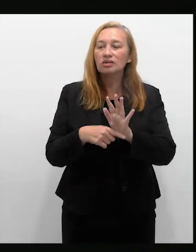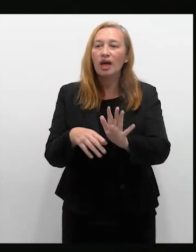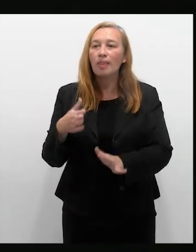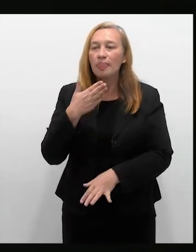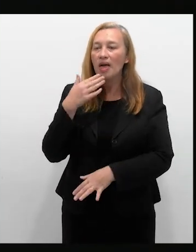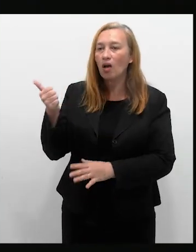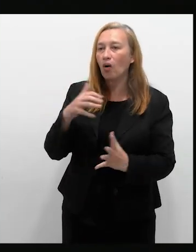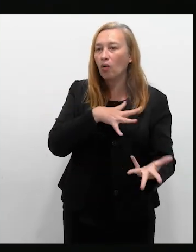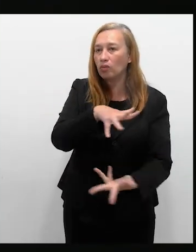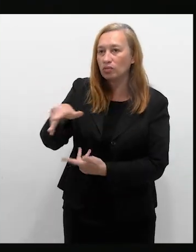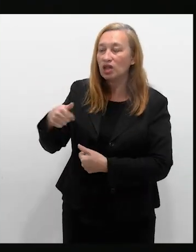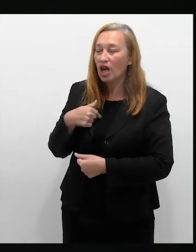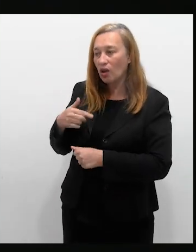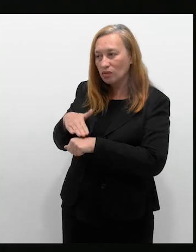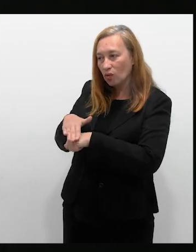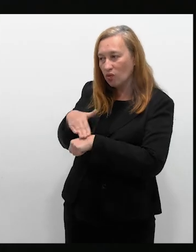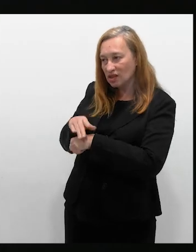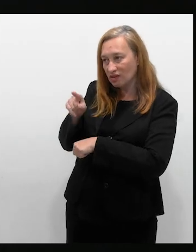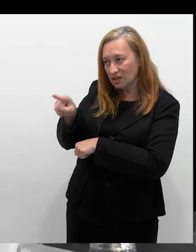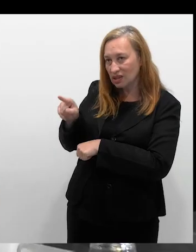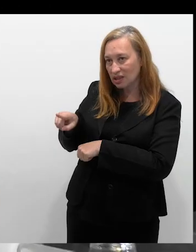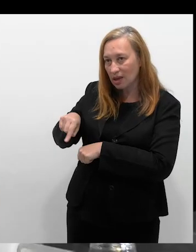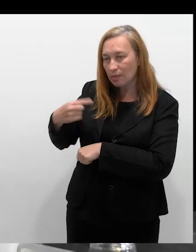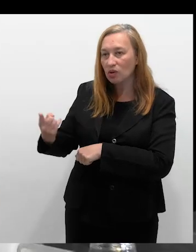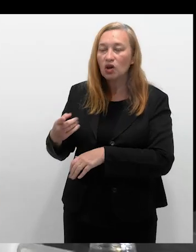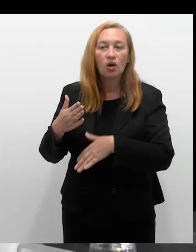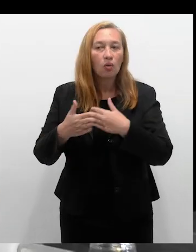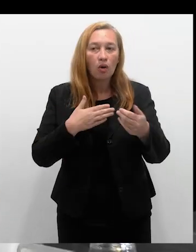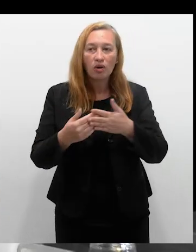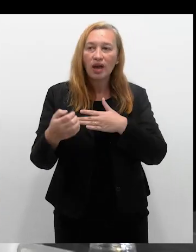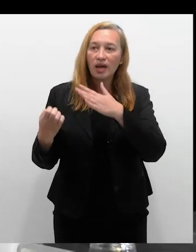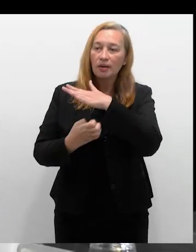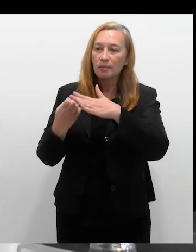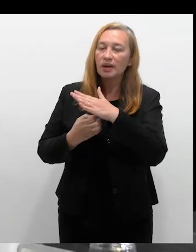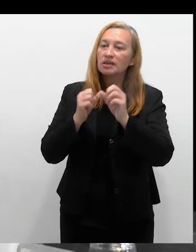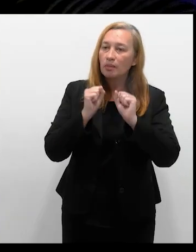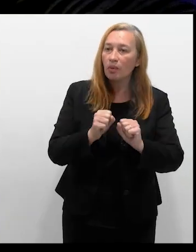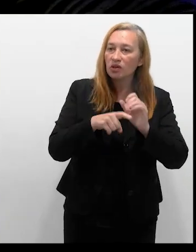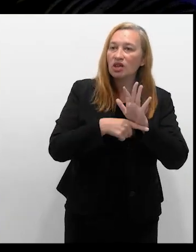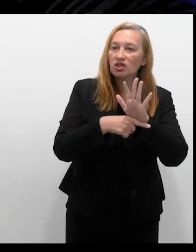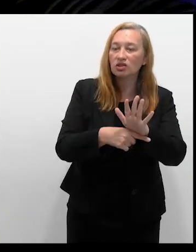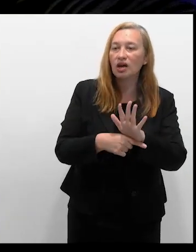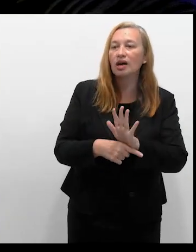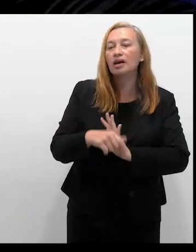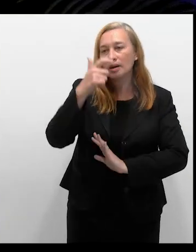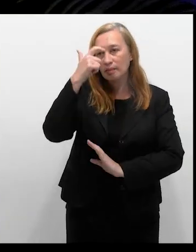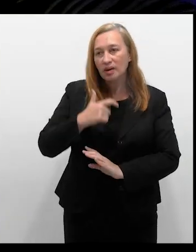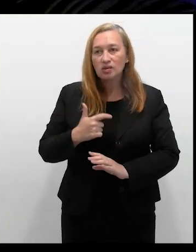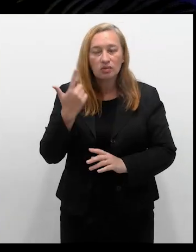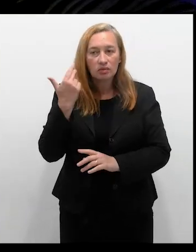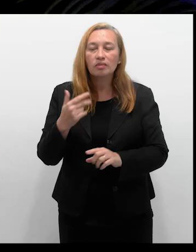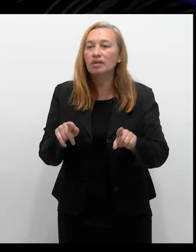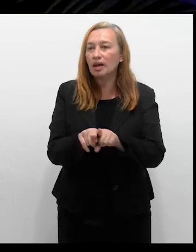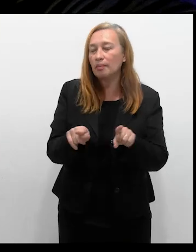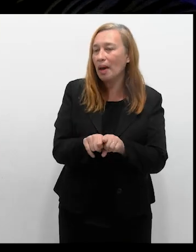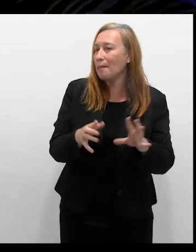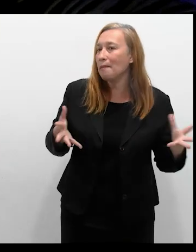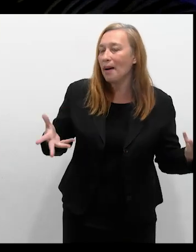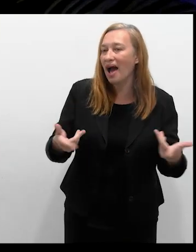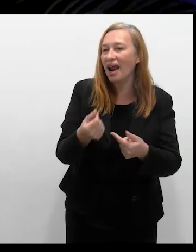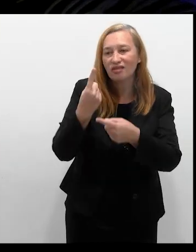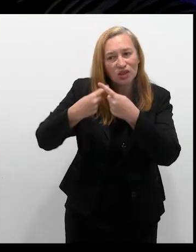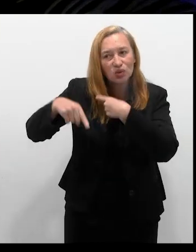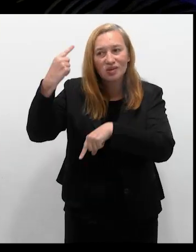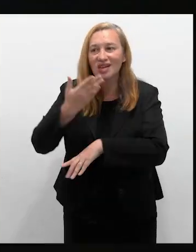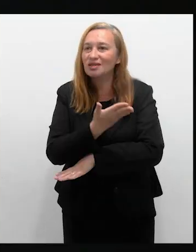mundo melhor. Eu vou Sim. conversar O contigo projeto depois sobre está a possibilidade aprovado de- e qualquer empresa que paga imposto de renda pelo lucro real pode contribuir e pessoas